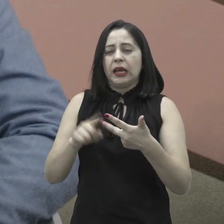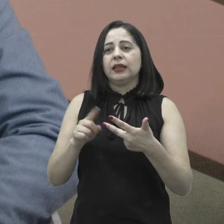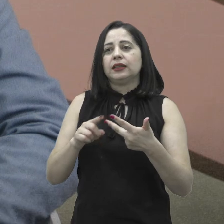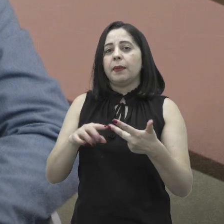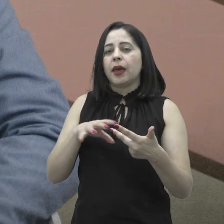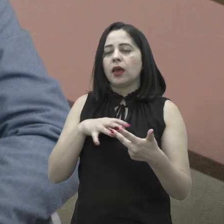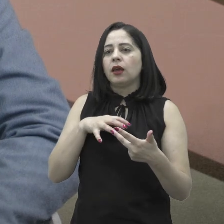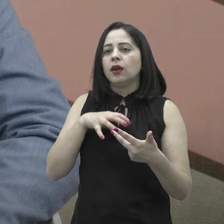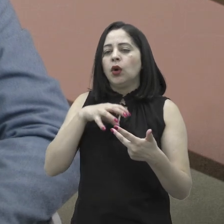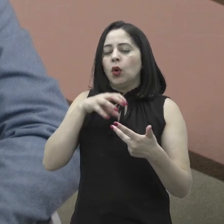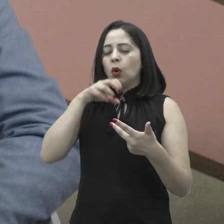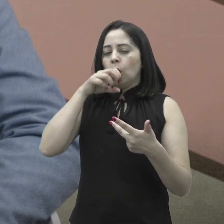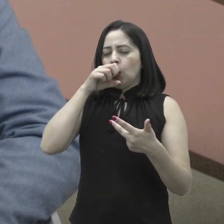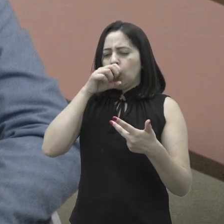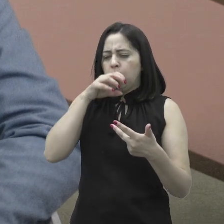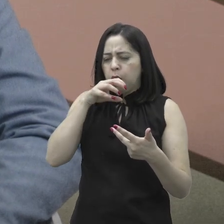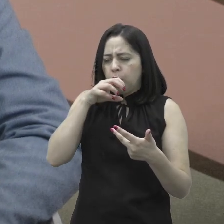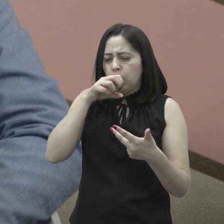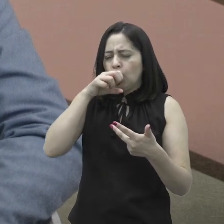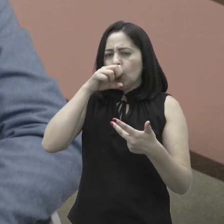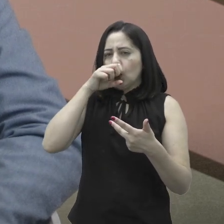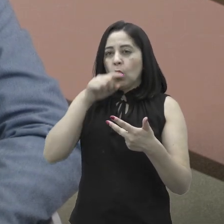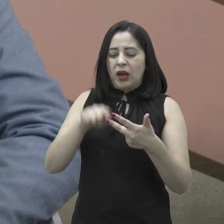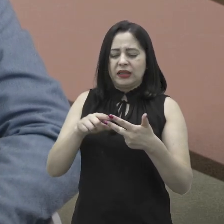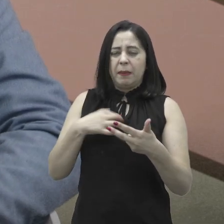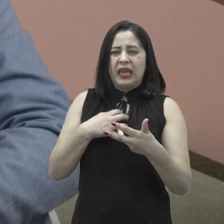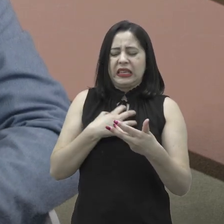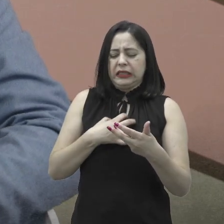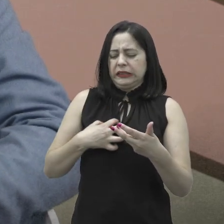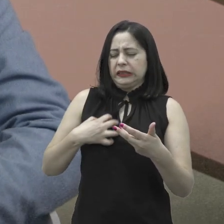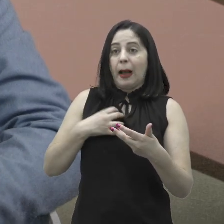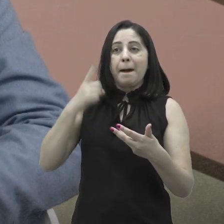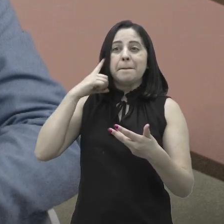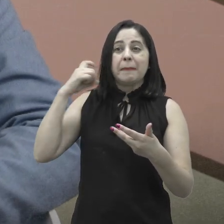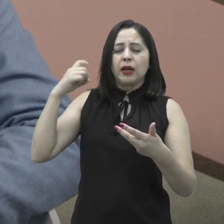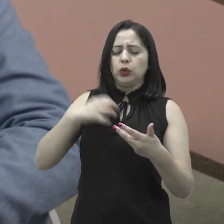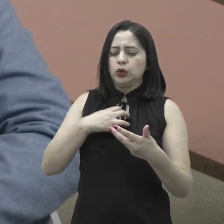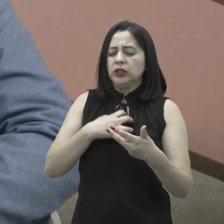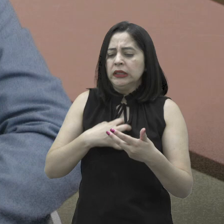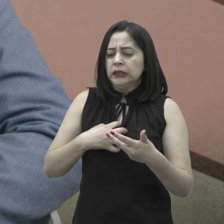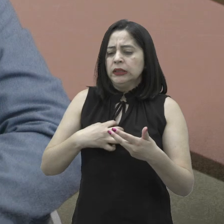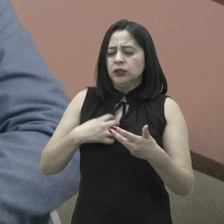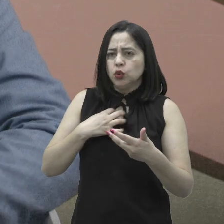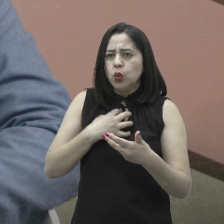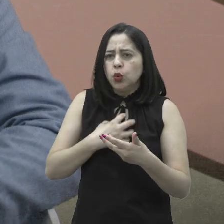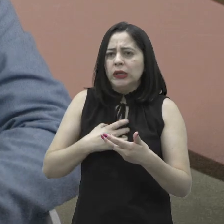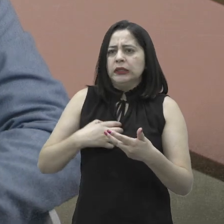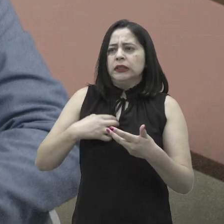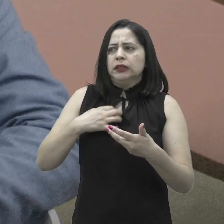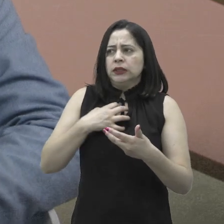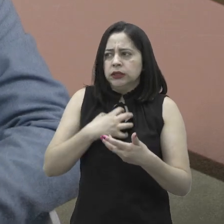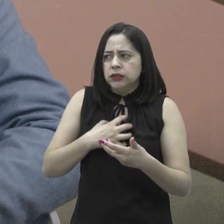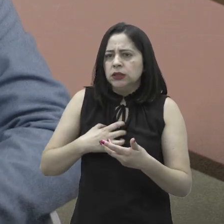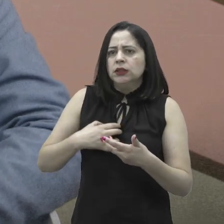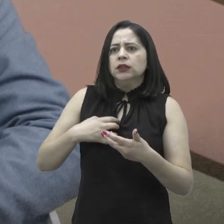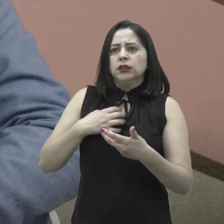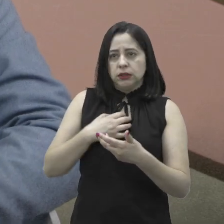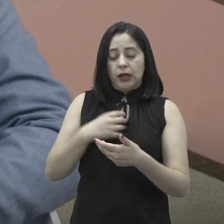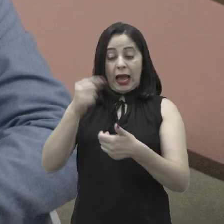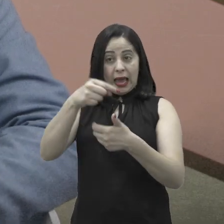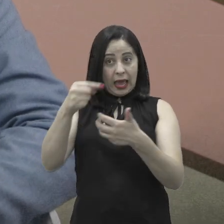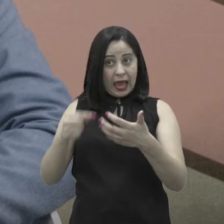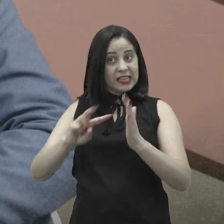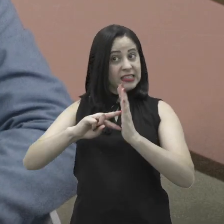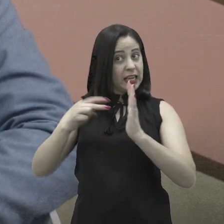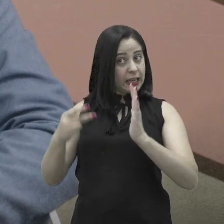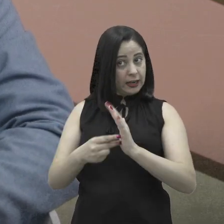sensação de chiado no peito, como se tivessem uns gatinhos miando dentro do peito. É uma coisa bem relatada, bem comum pelos pacientes. Então, esses são sintomas de bronquite no geral,